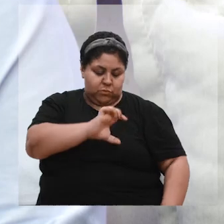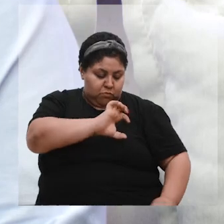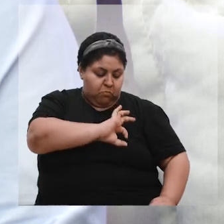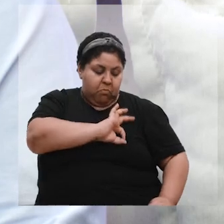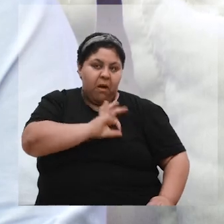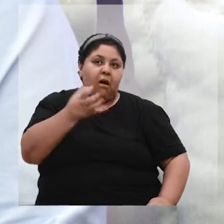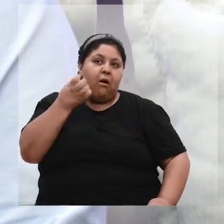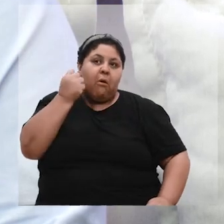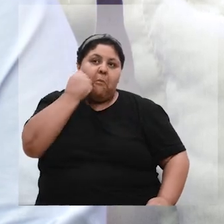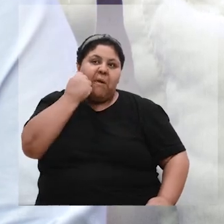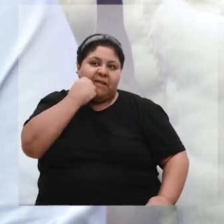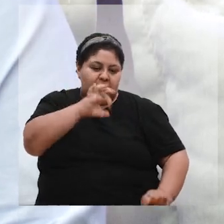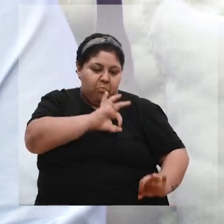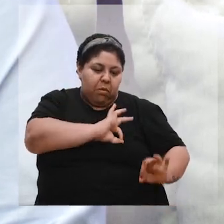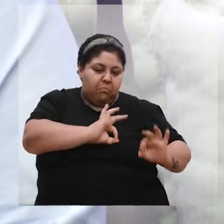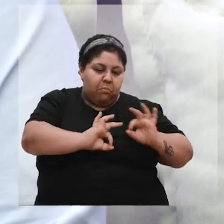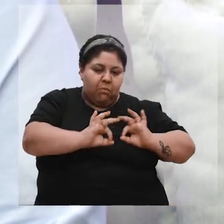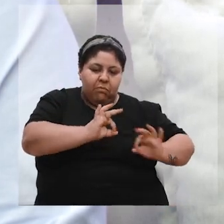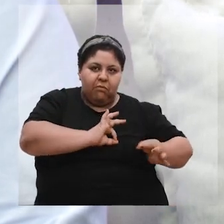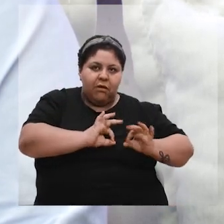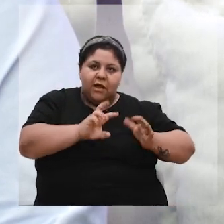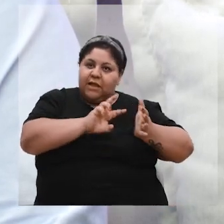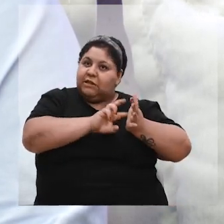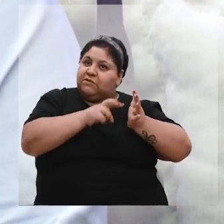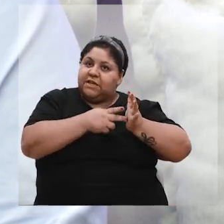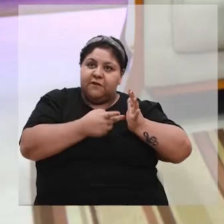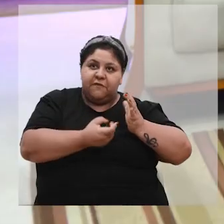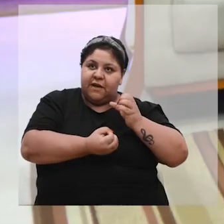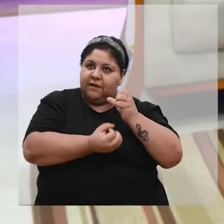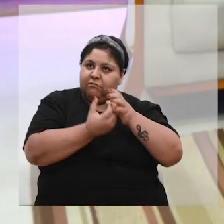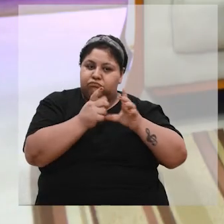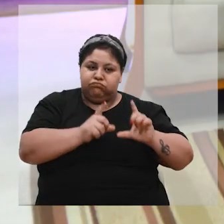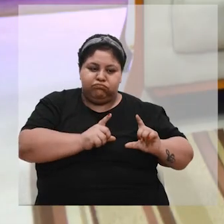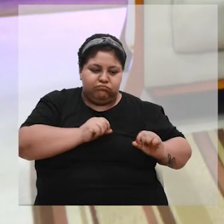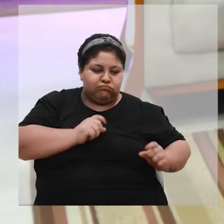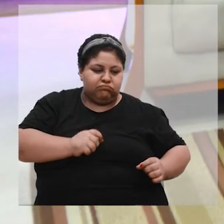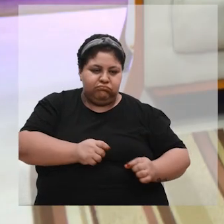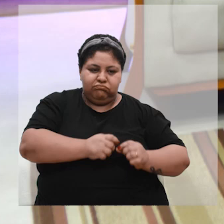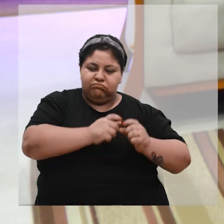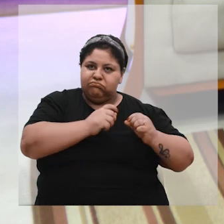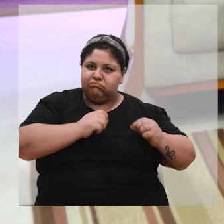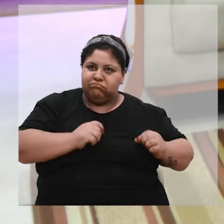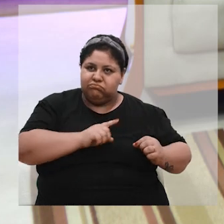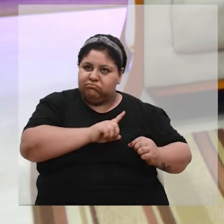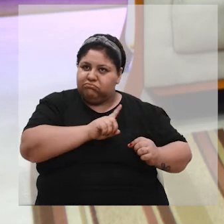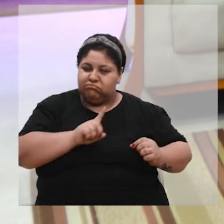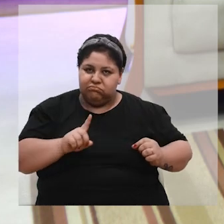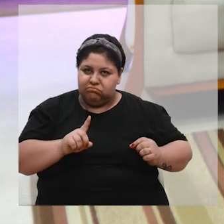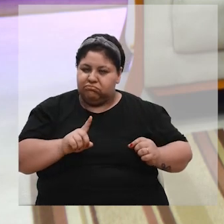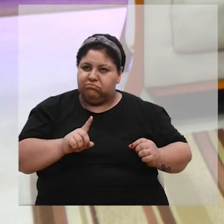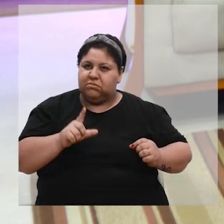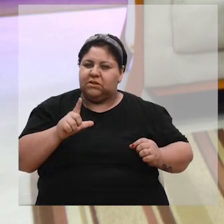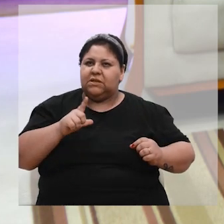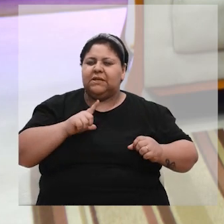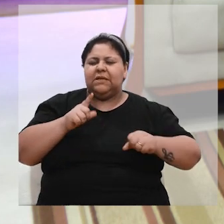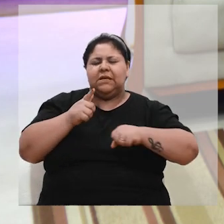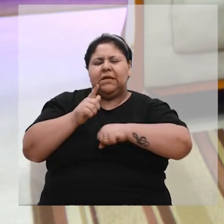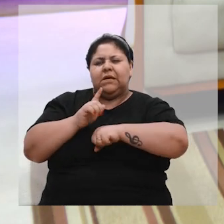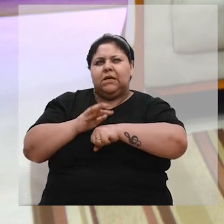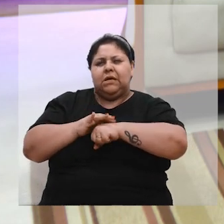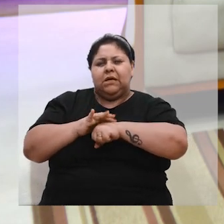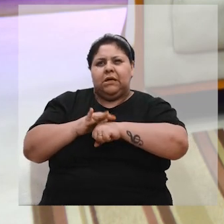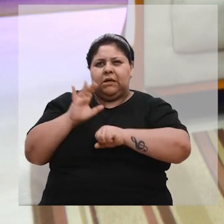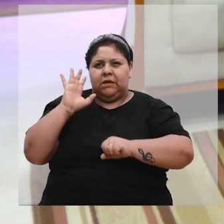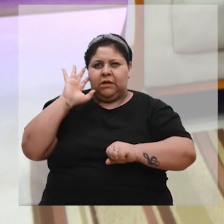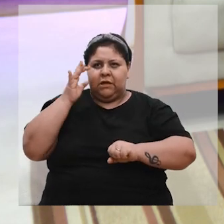né, nódulos na mama. Não quer dizer que são... Como é que é o nome que acontece? Ductos que interrompem, né? Tem uma doença, um nome